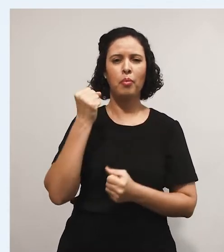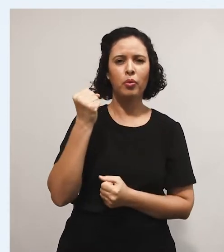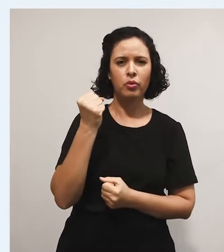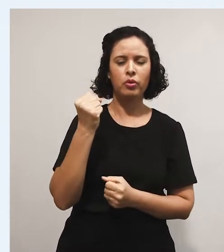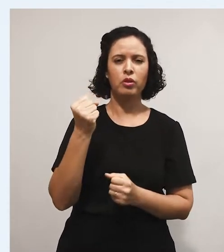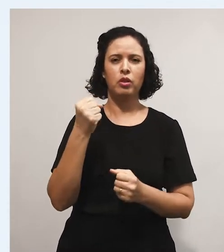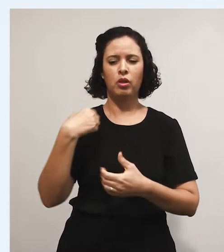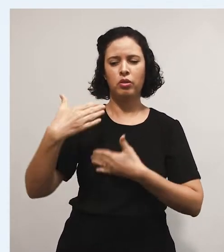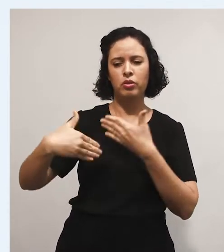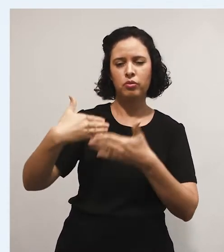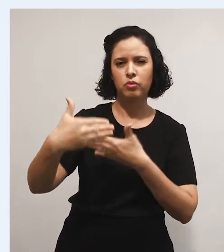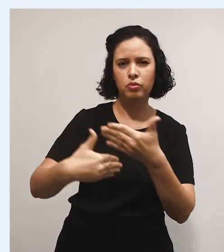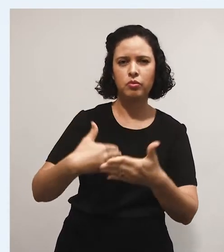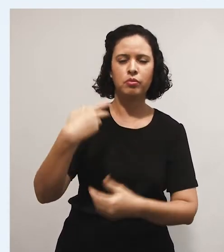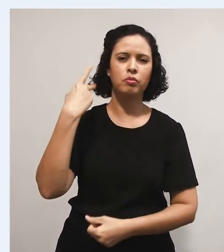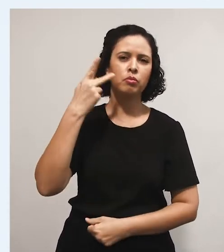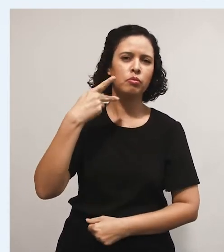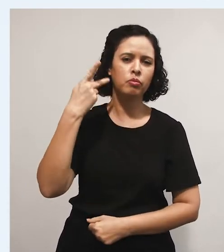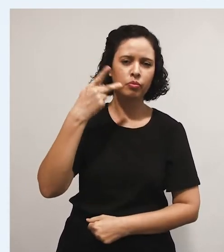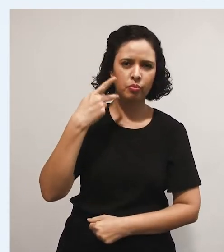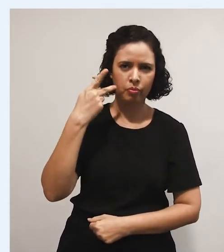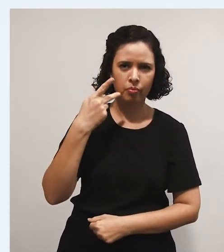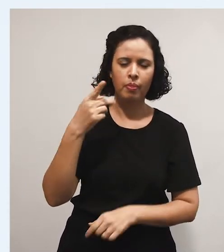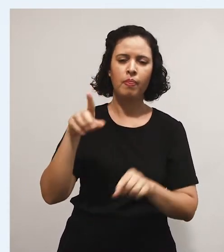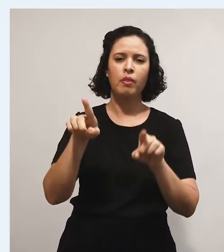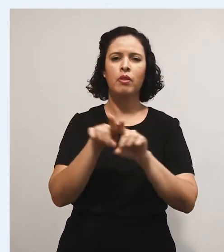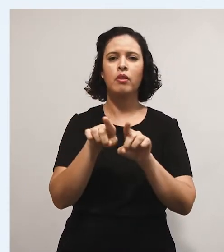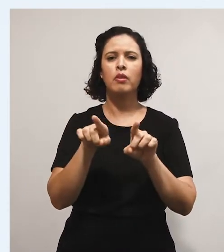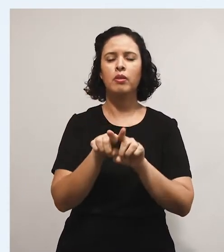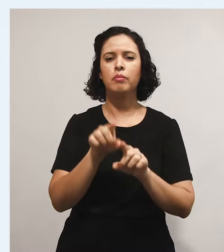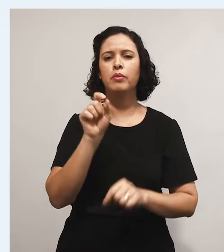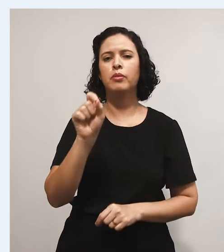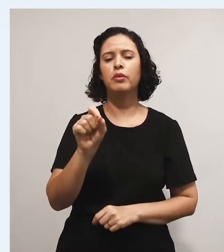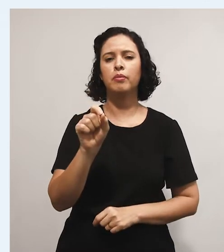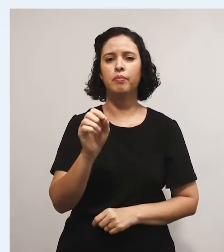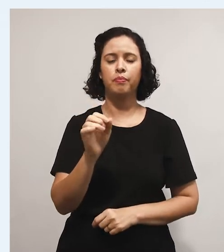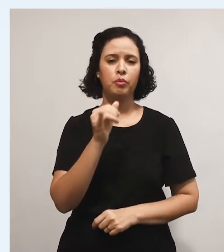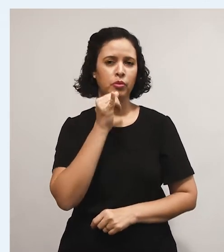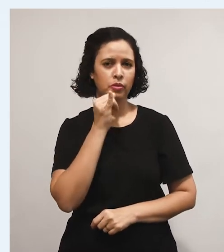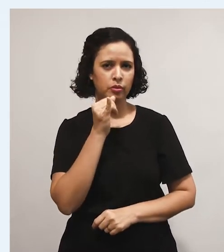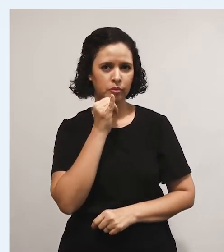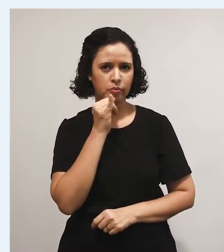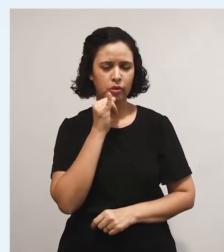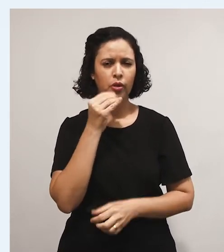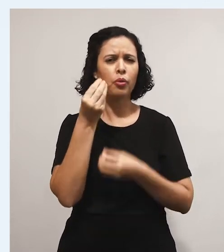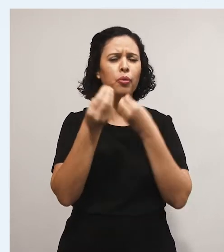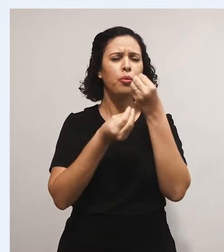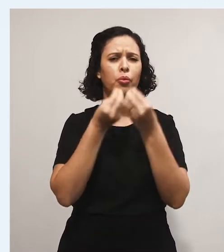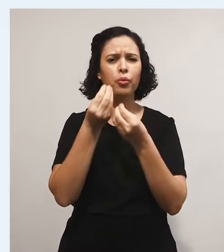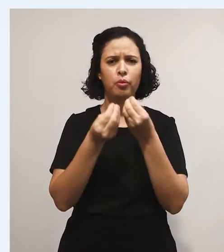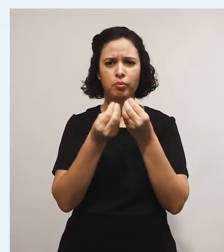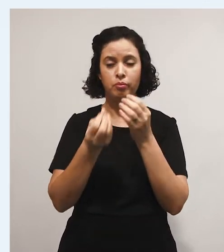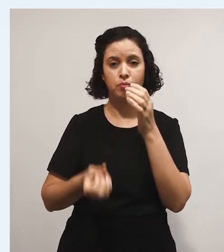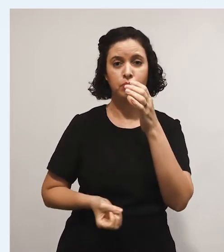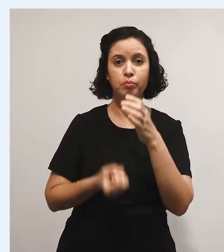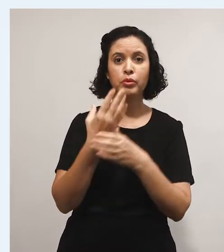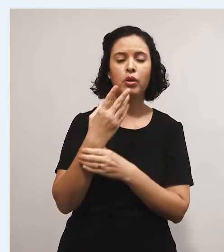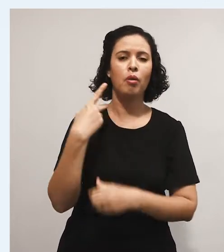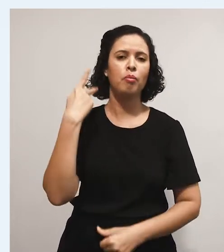o desenvolvimento político, tratando, por exemplo, a partir da origem da